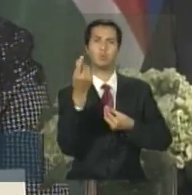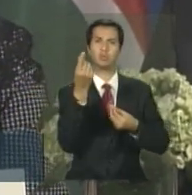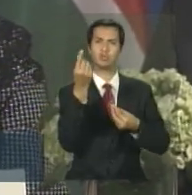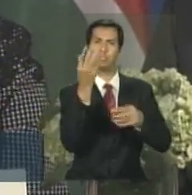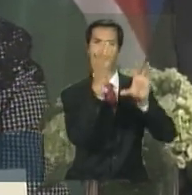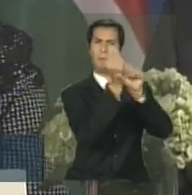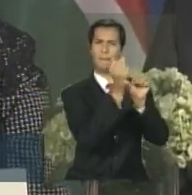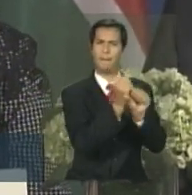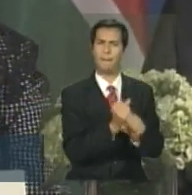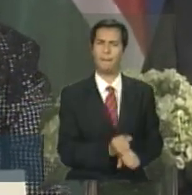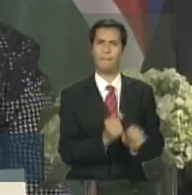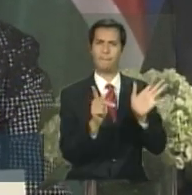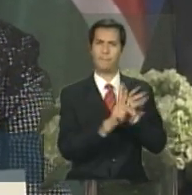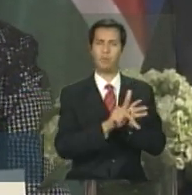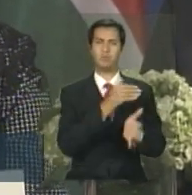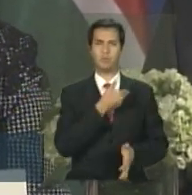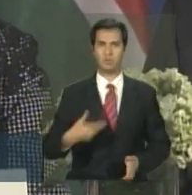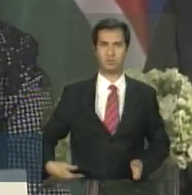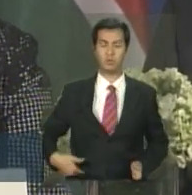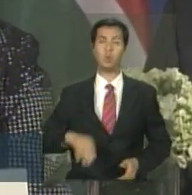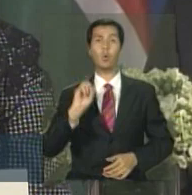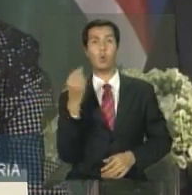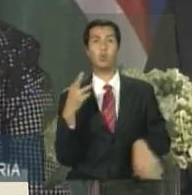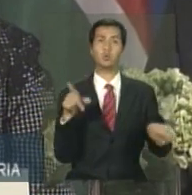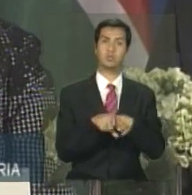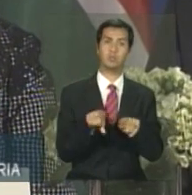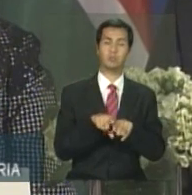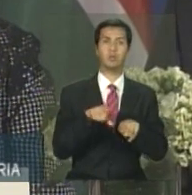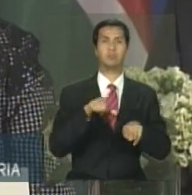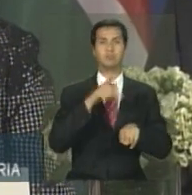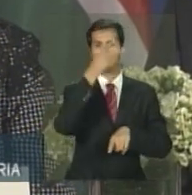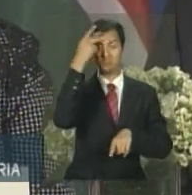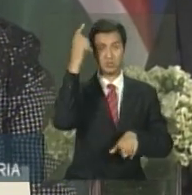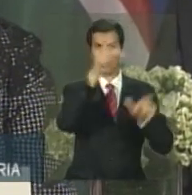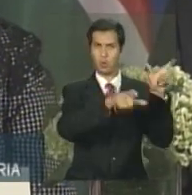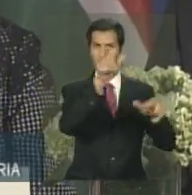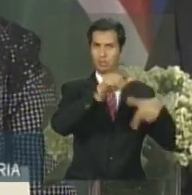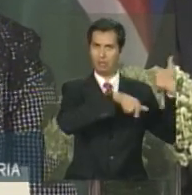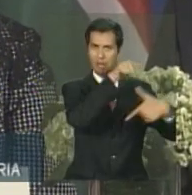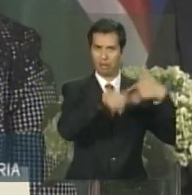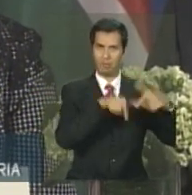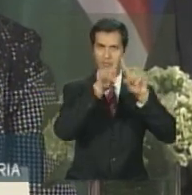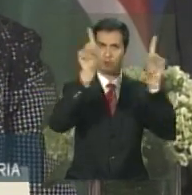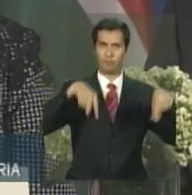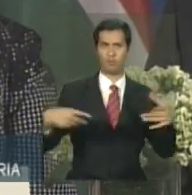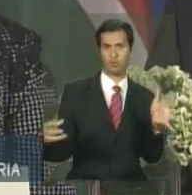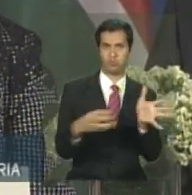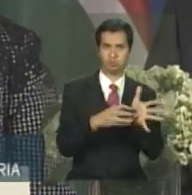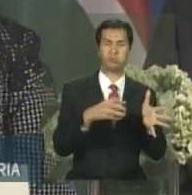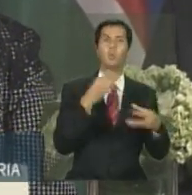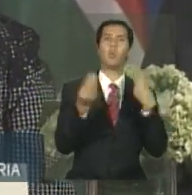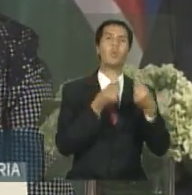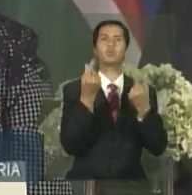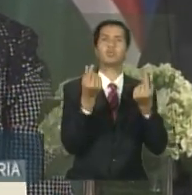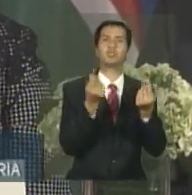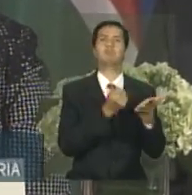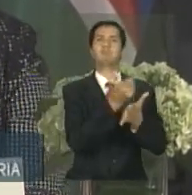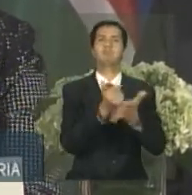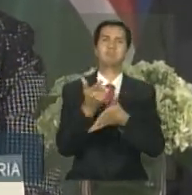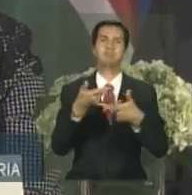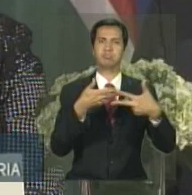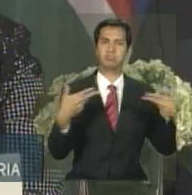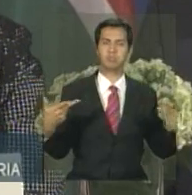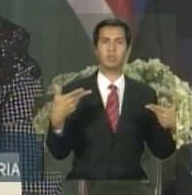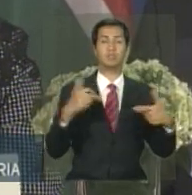acompanhamento da lisura e da racionalidade da ação dos agentes públicos. Trata-se também de assegurar